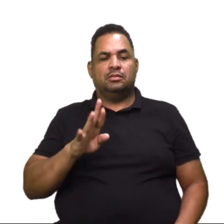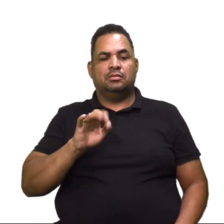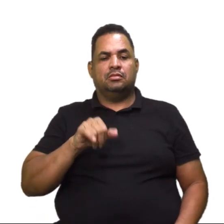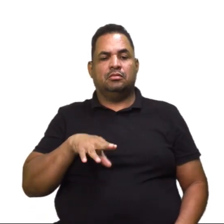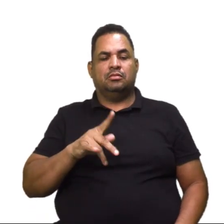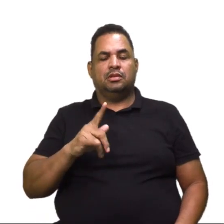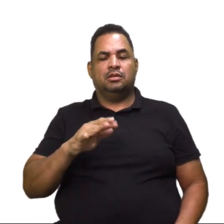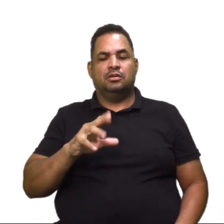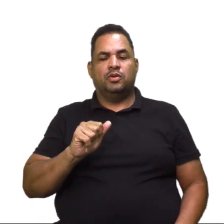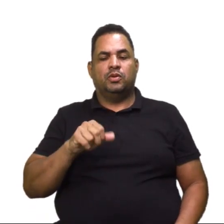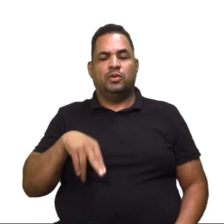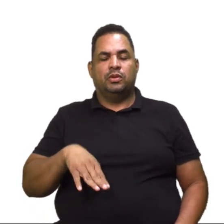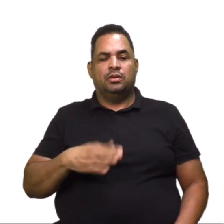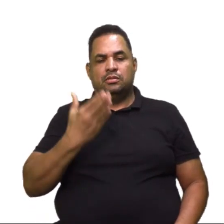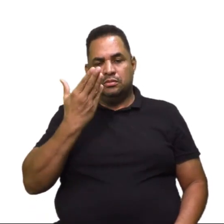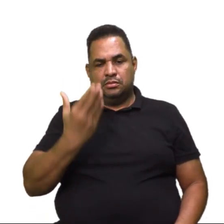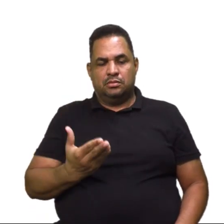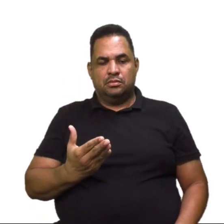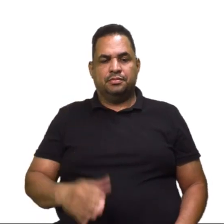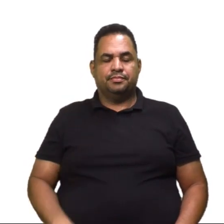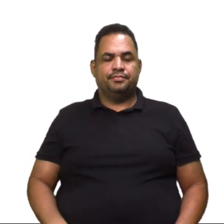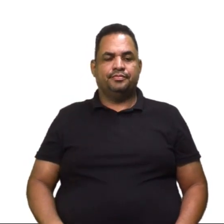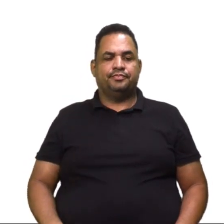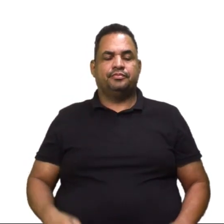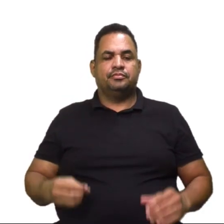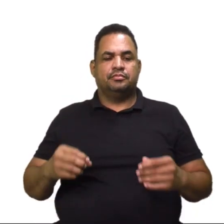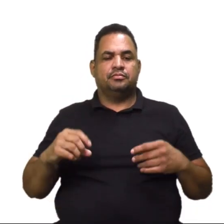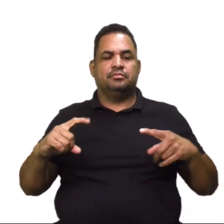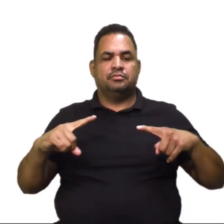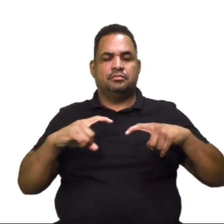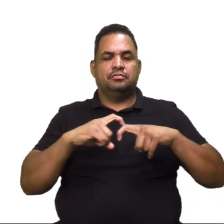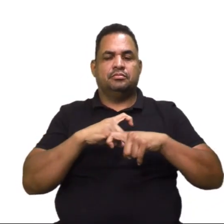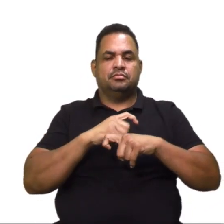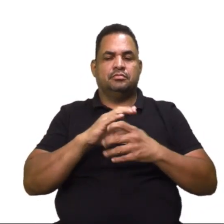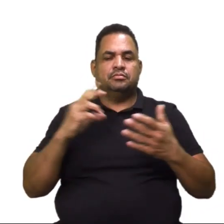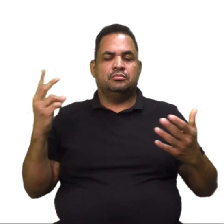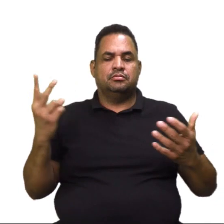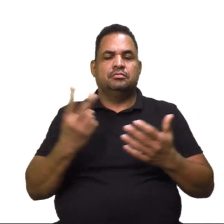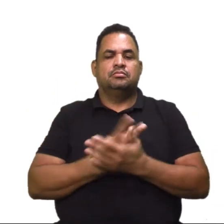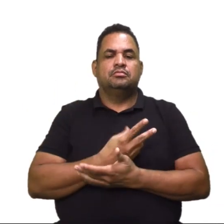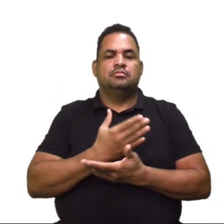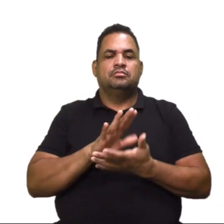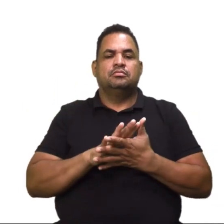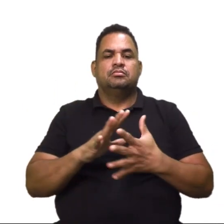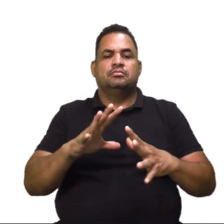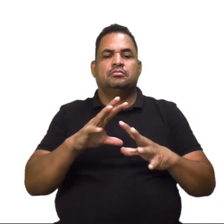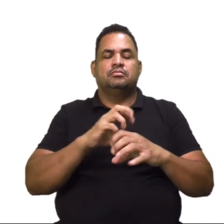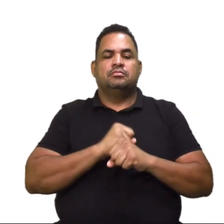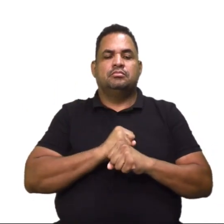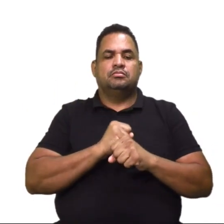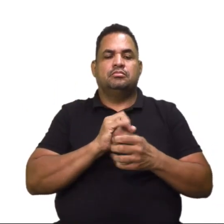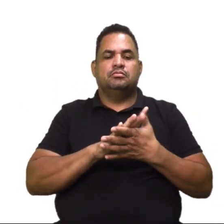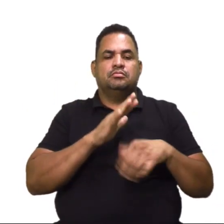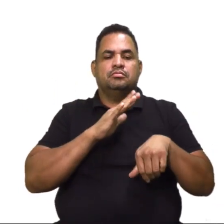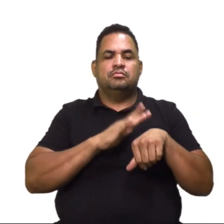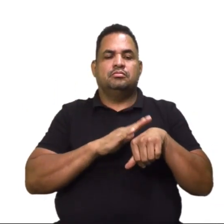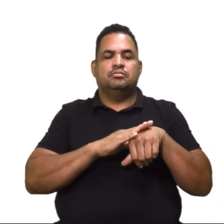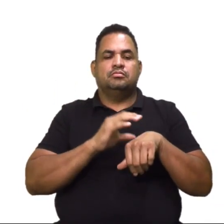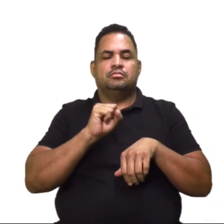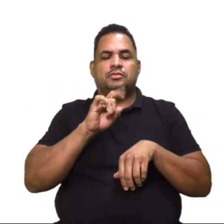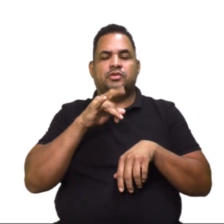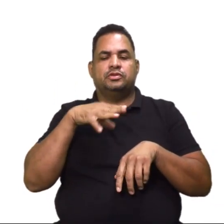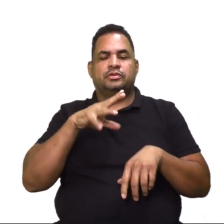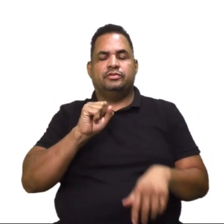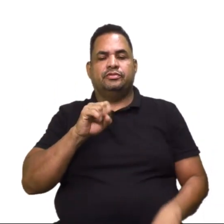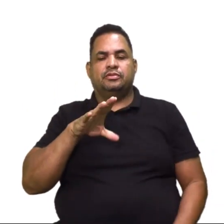pallidum. Essa bactéria é quem vai causar, então, a doença da sífilis, tá?